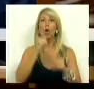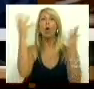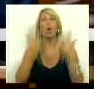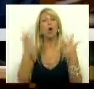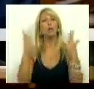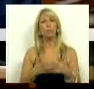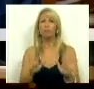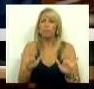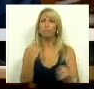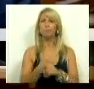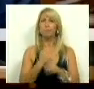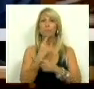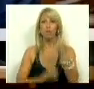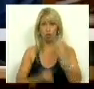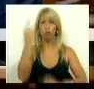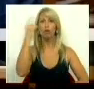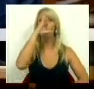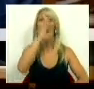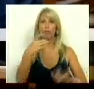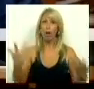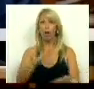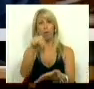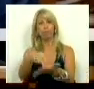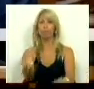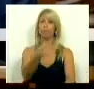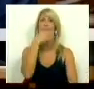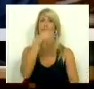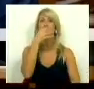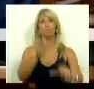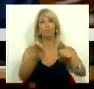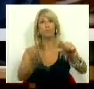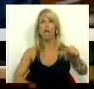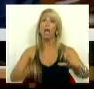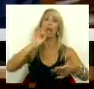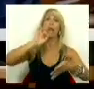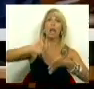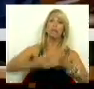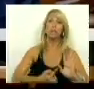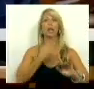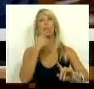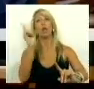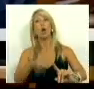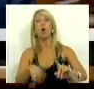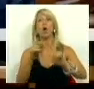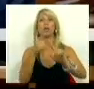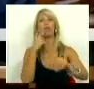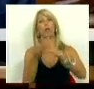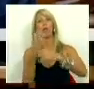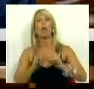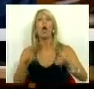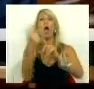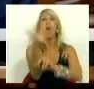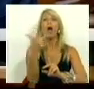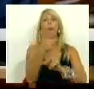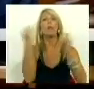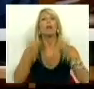deixa de ser estranho que o Governo venha agora falar da necessidade de refundar o memorando da Troika. E se o propósito